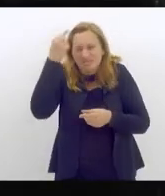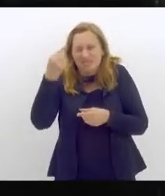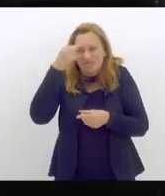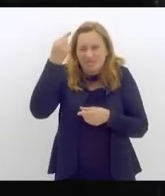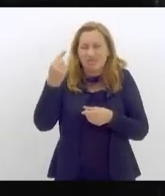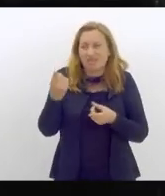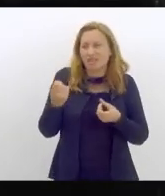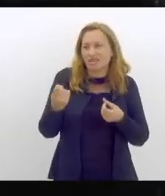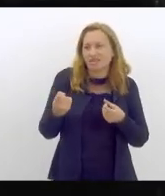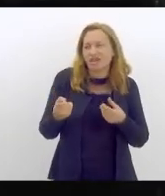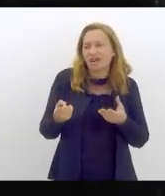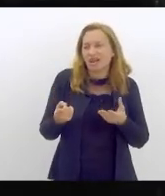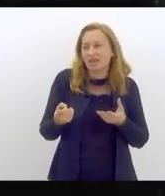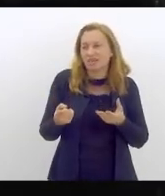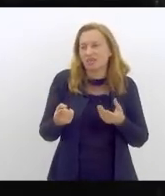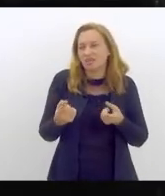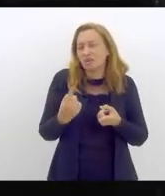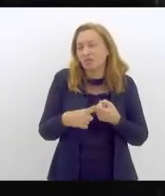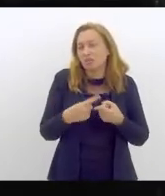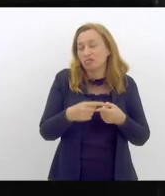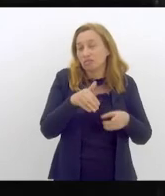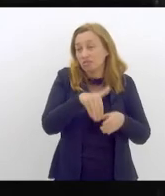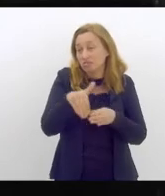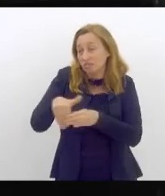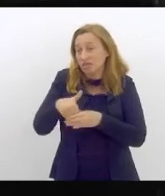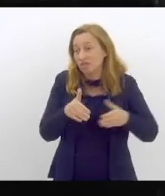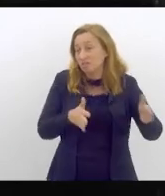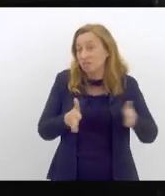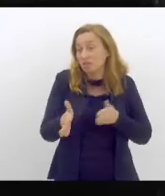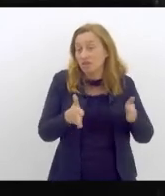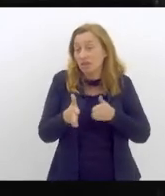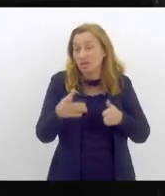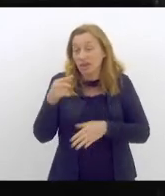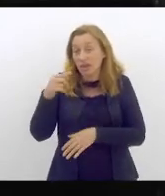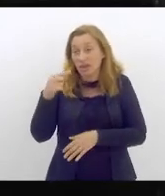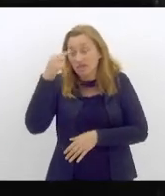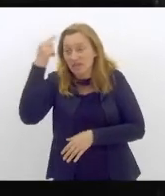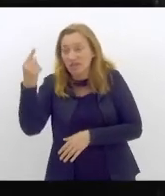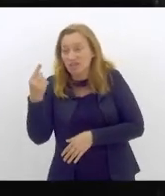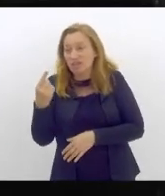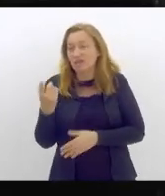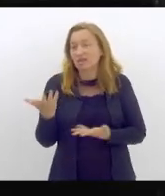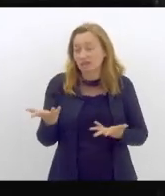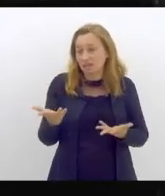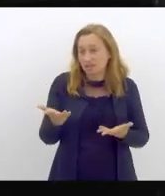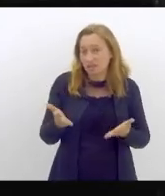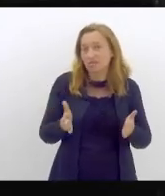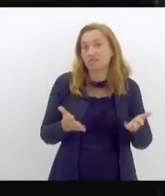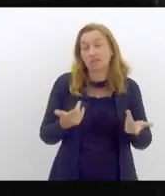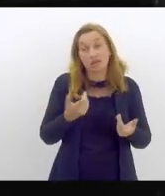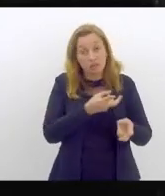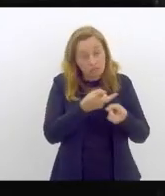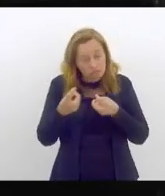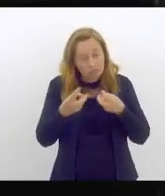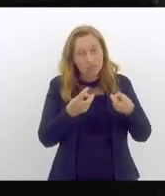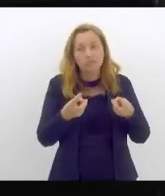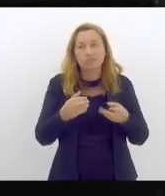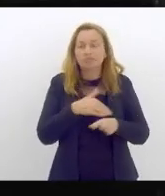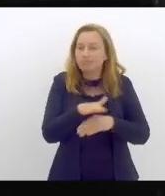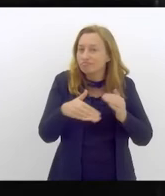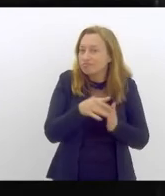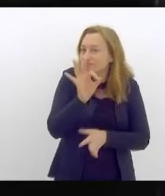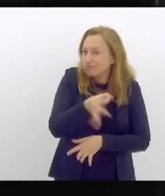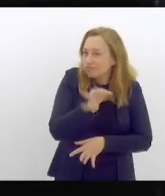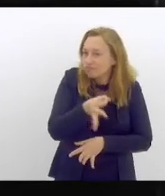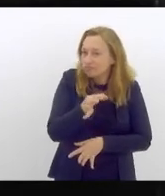para o lado polarizado que nós estamos aí vivendo no segundo turno das eleições é com toda